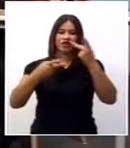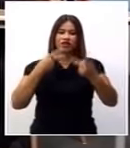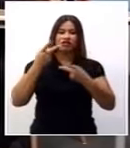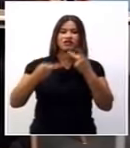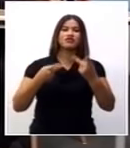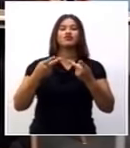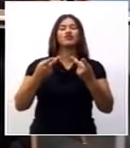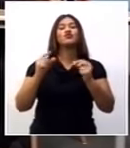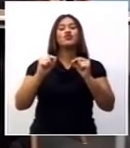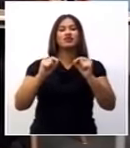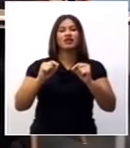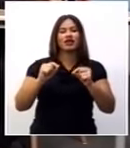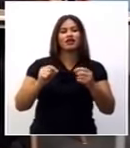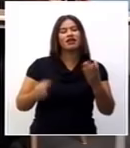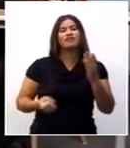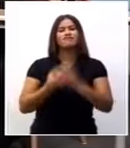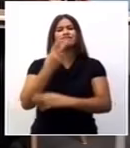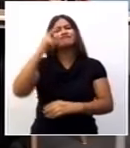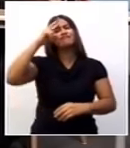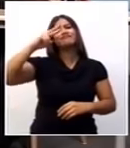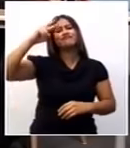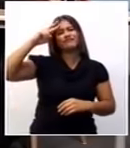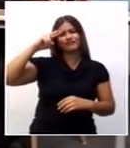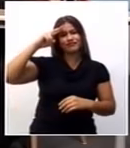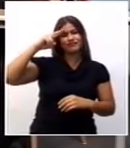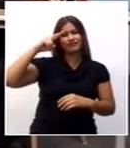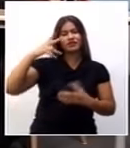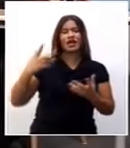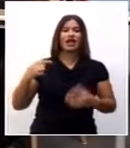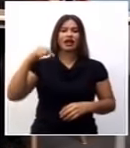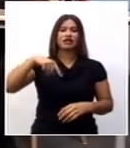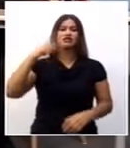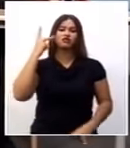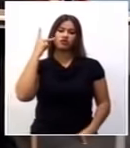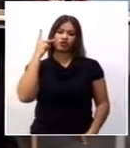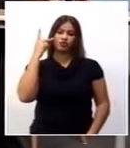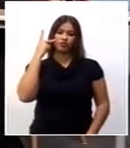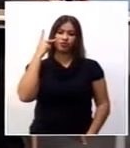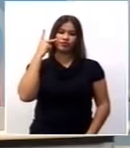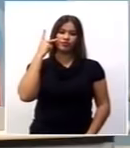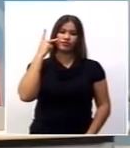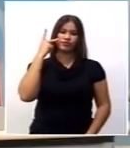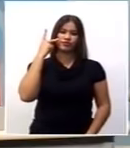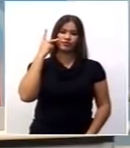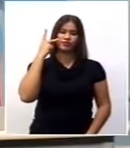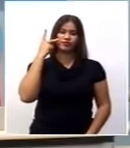históricas. Ela é uma habilidade do currículo paulista.